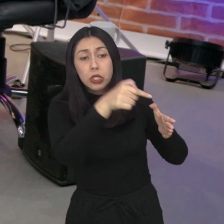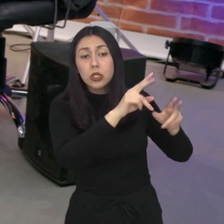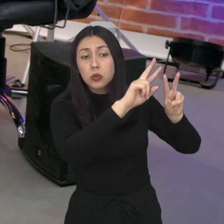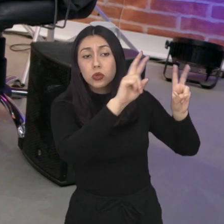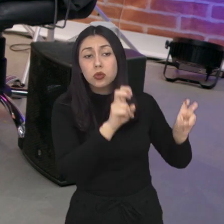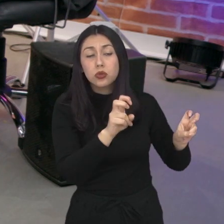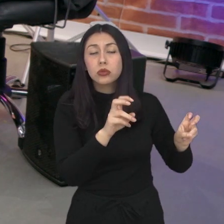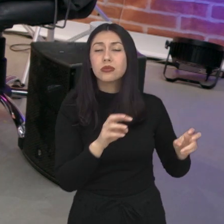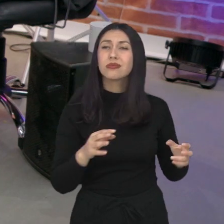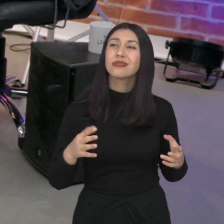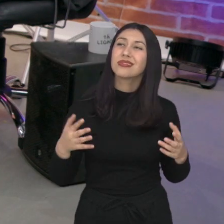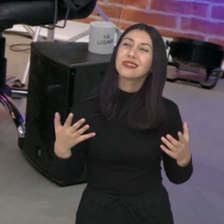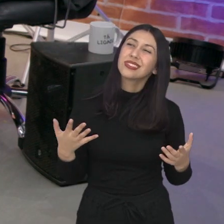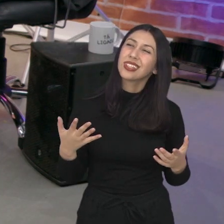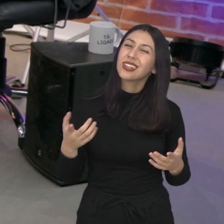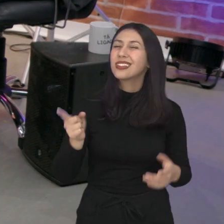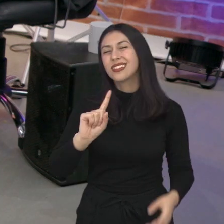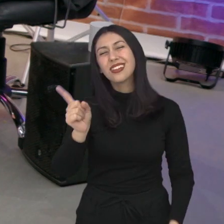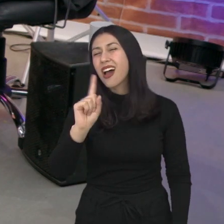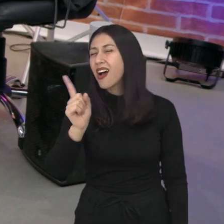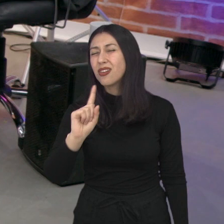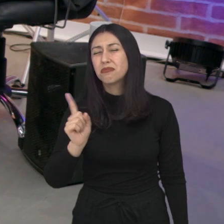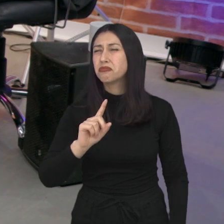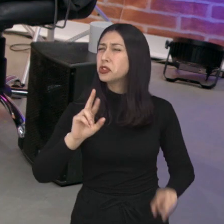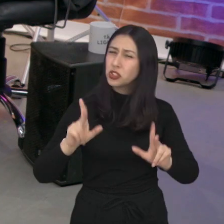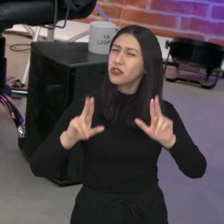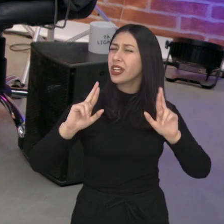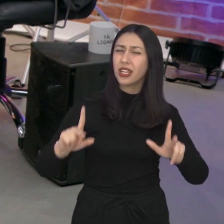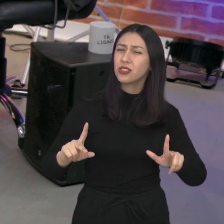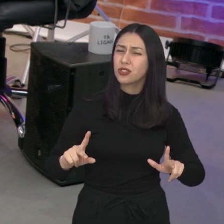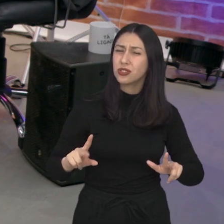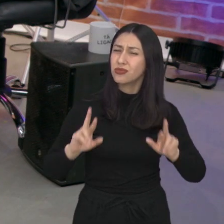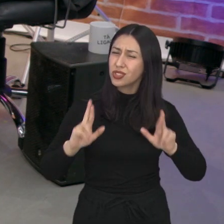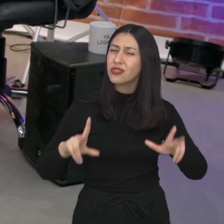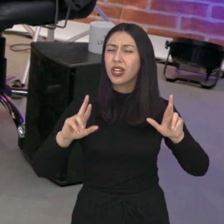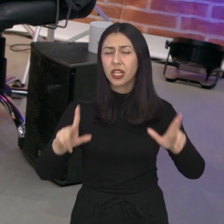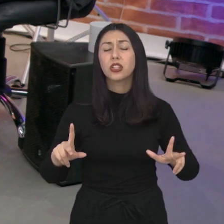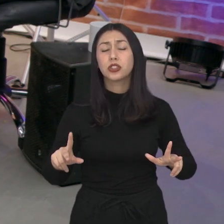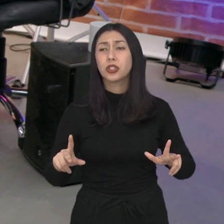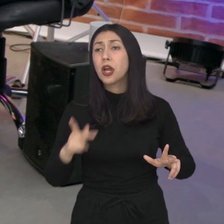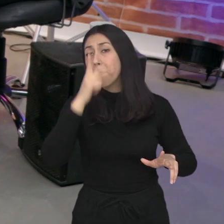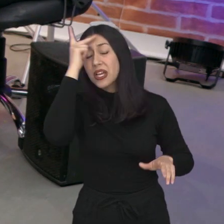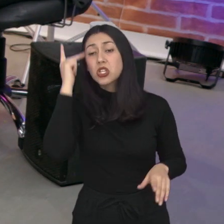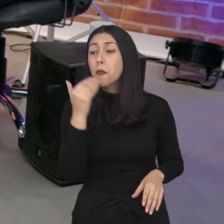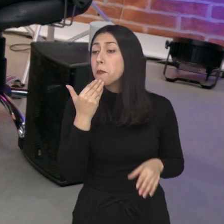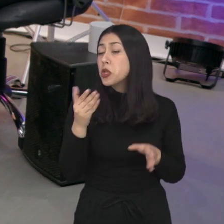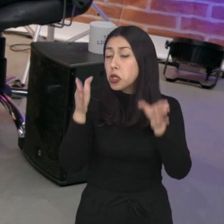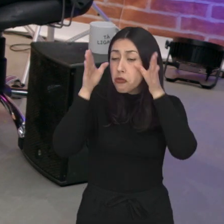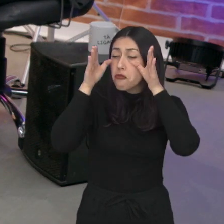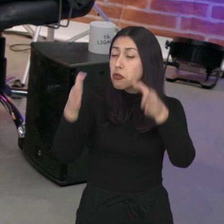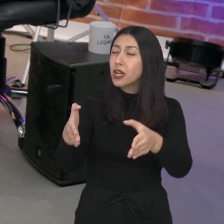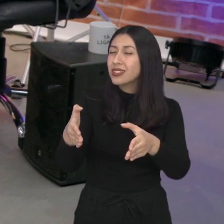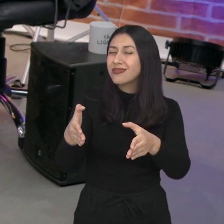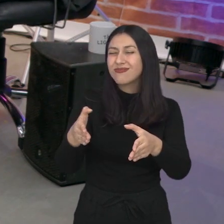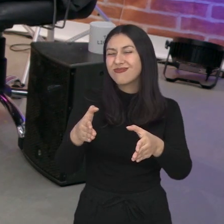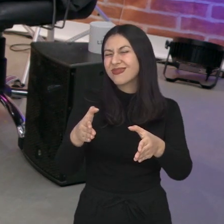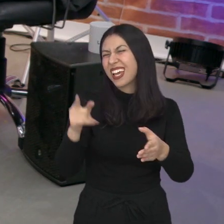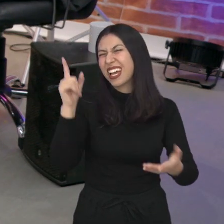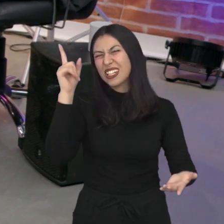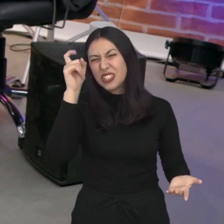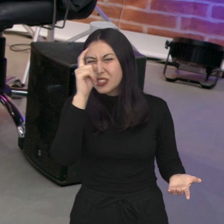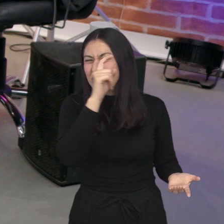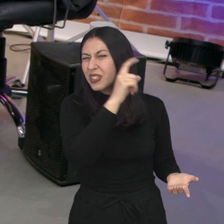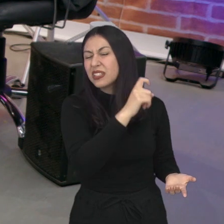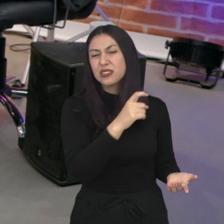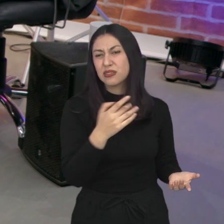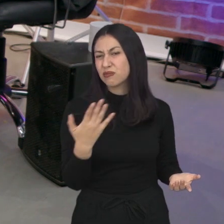momento. Mas não é assim que funciona, não. Não é assim? Não é assim. A pessoa pedir uma coisa tão específica, não é